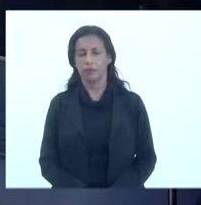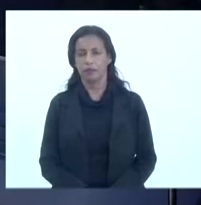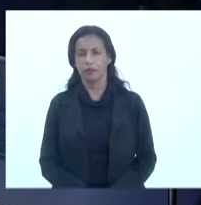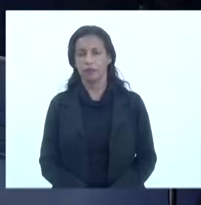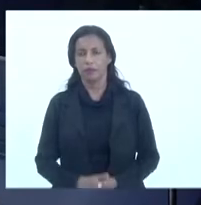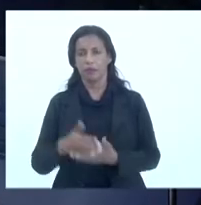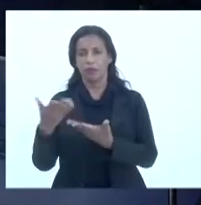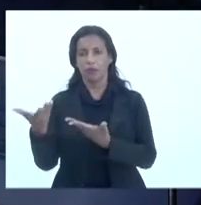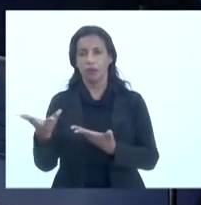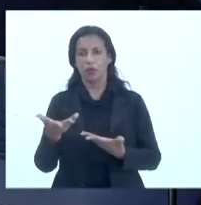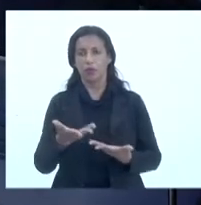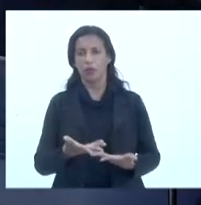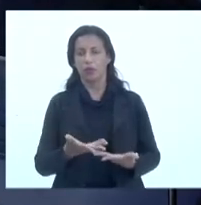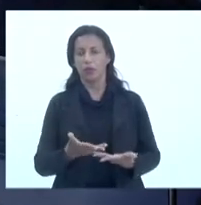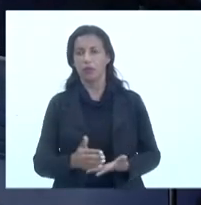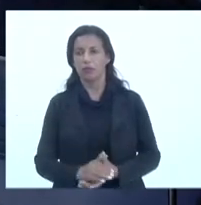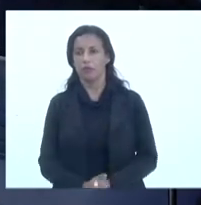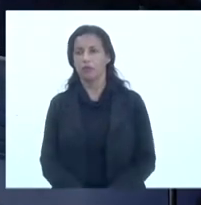Convido